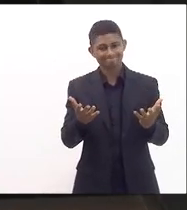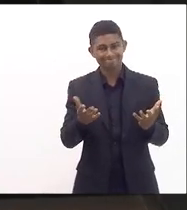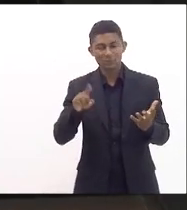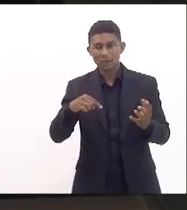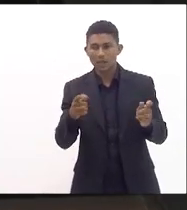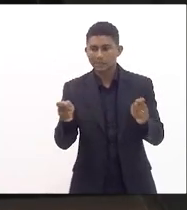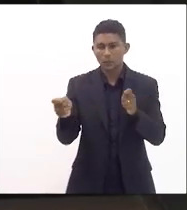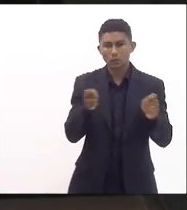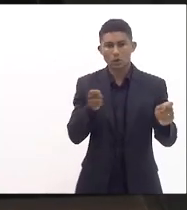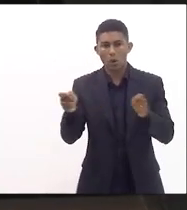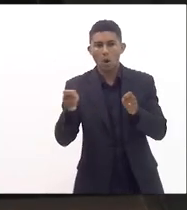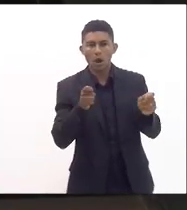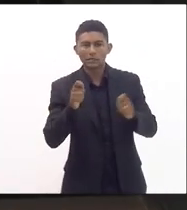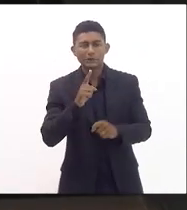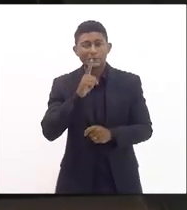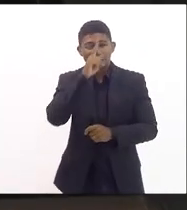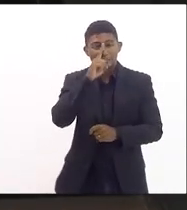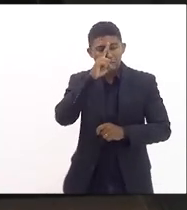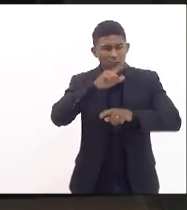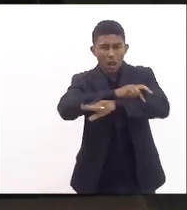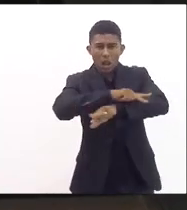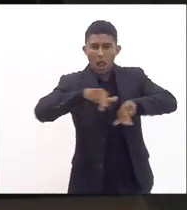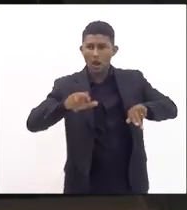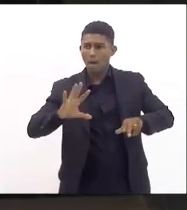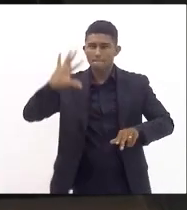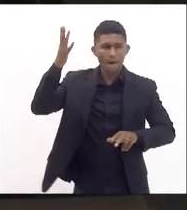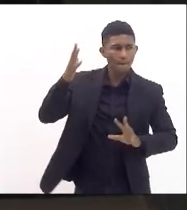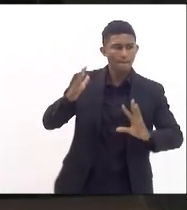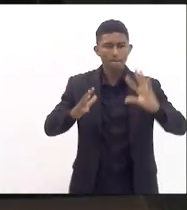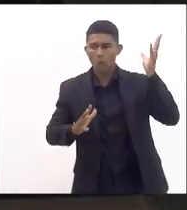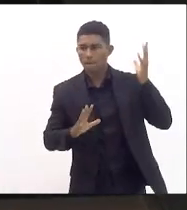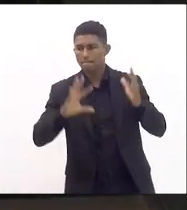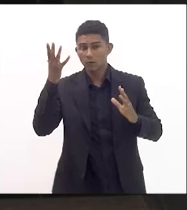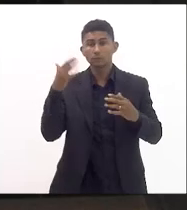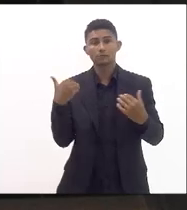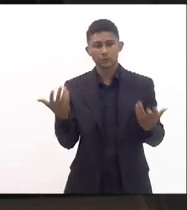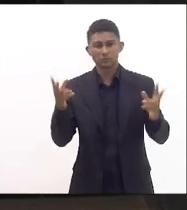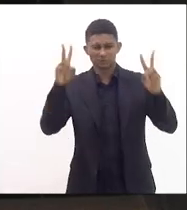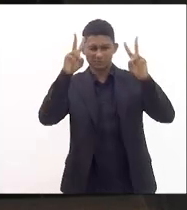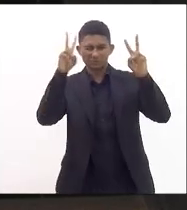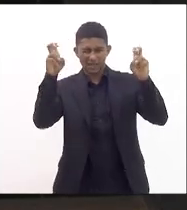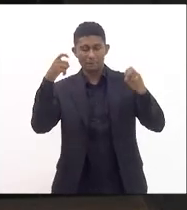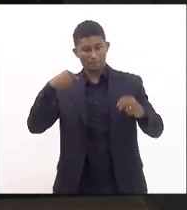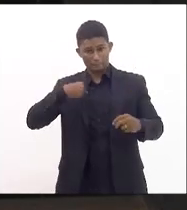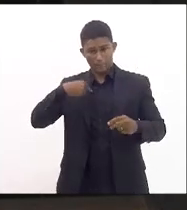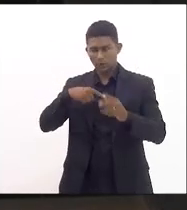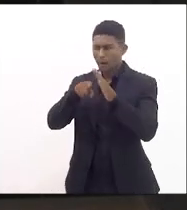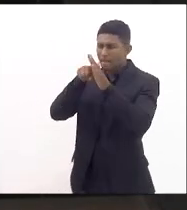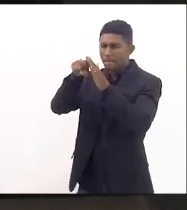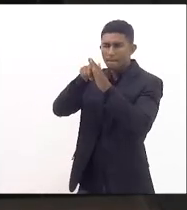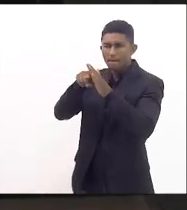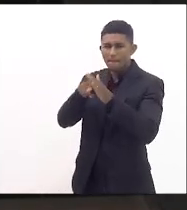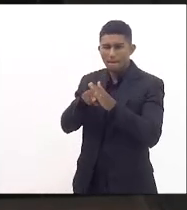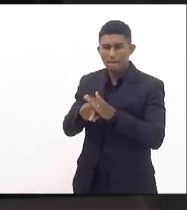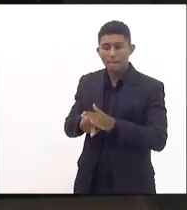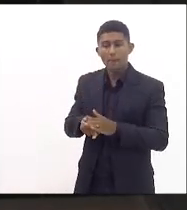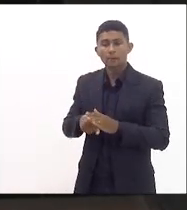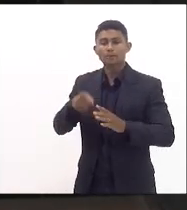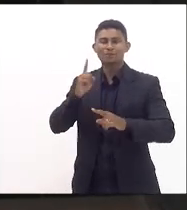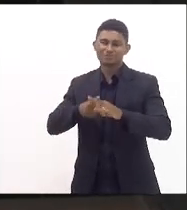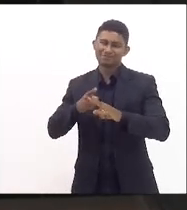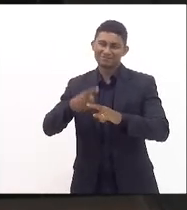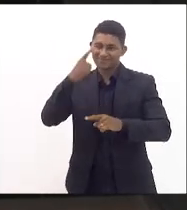de riscos. E, quando eu me debrucei sobre esse tema, exatamente a partir do ocorrido